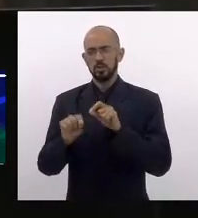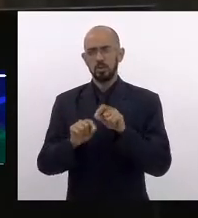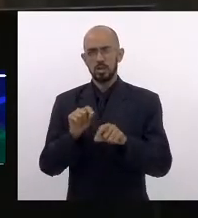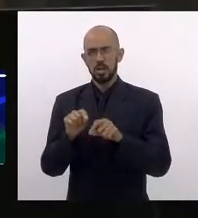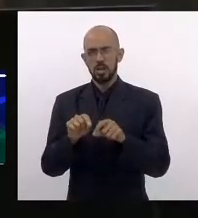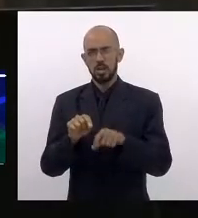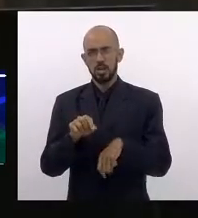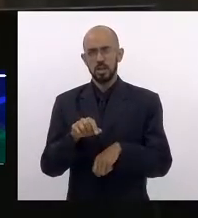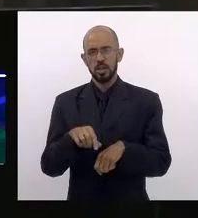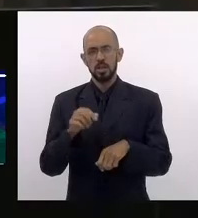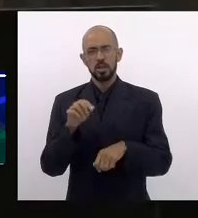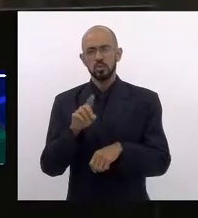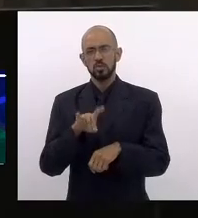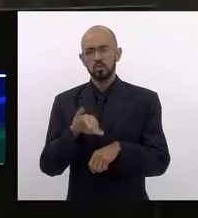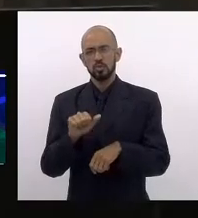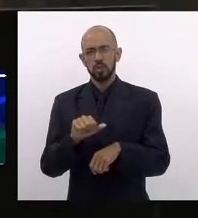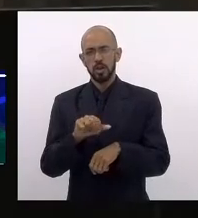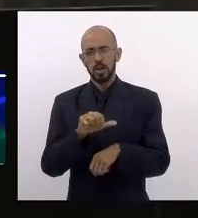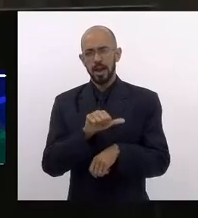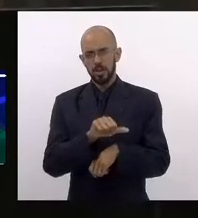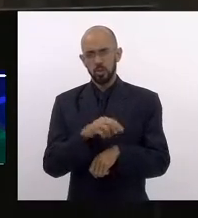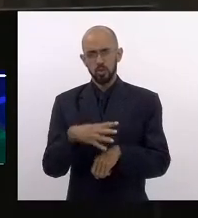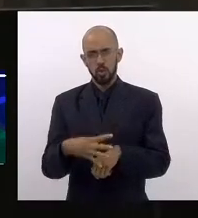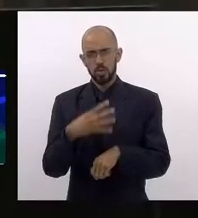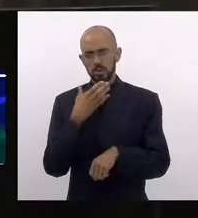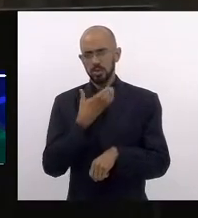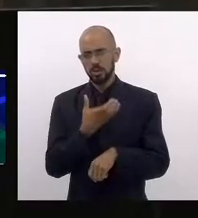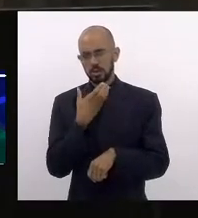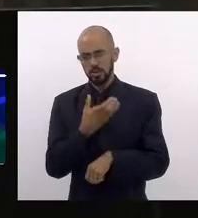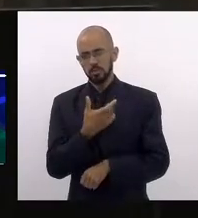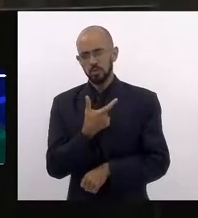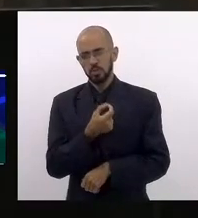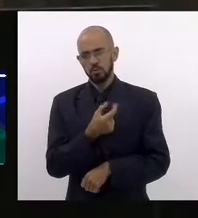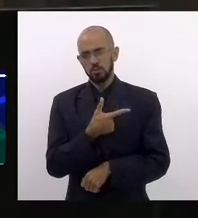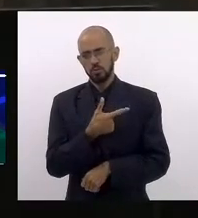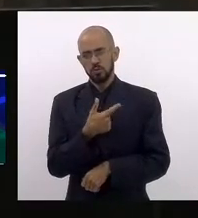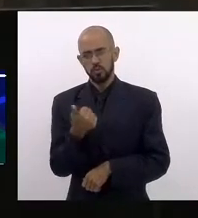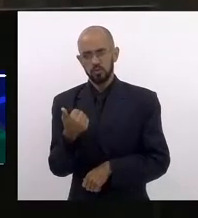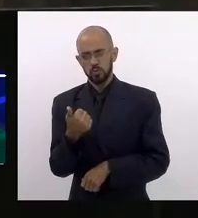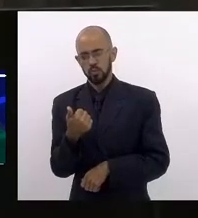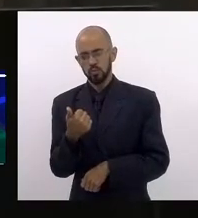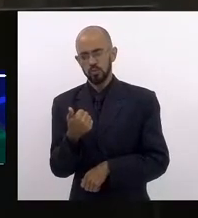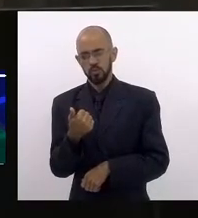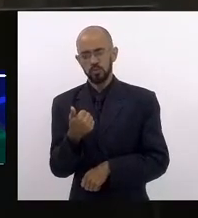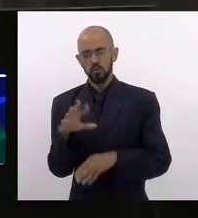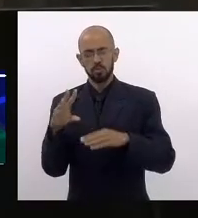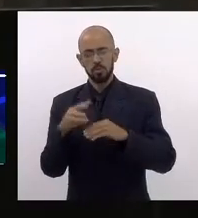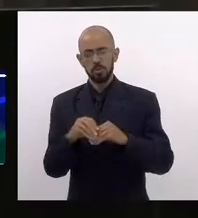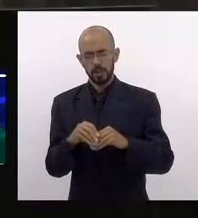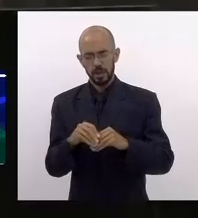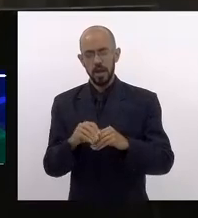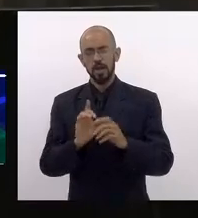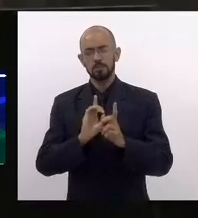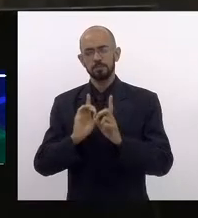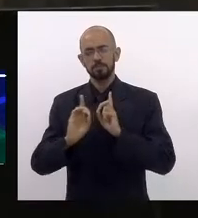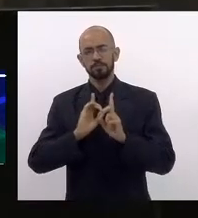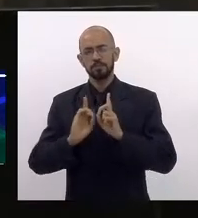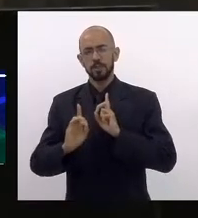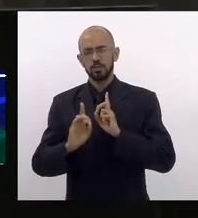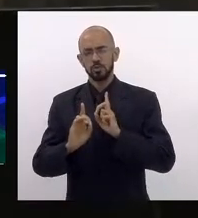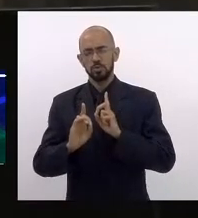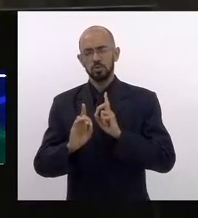dia 14 do ano de 2021, respaldar o debate